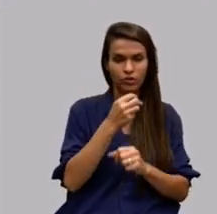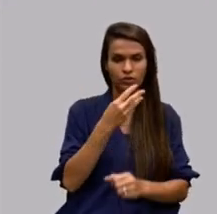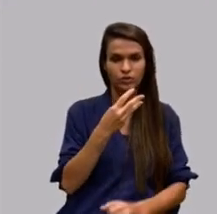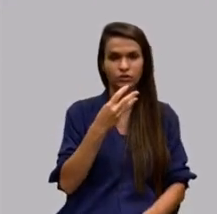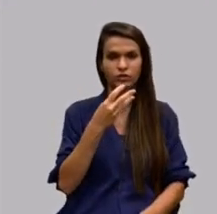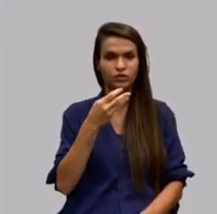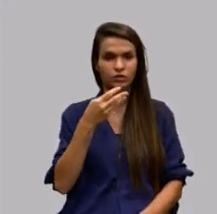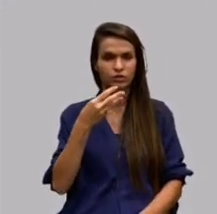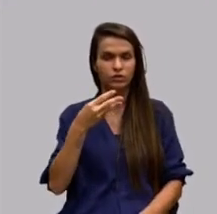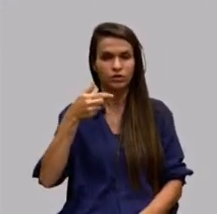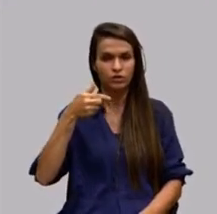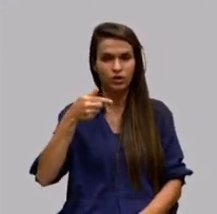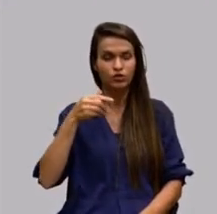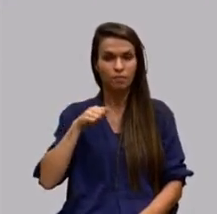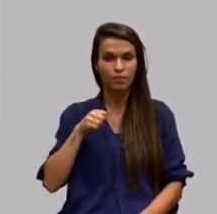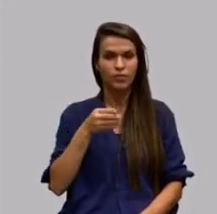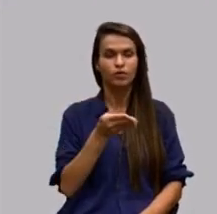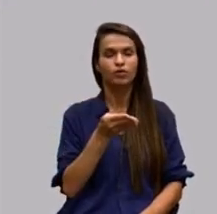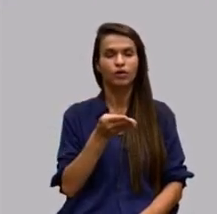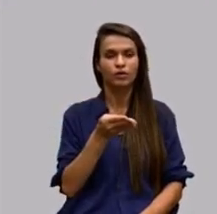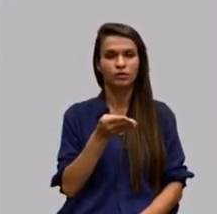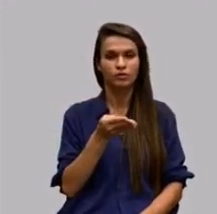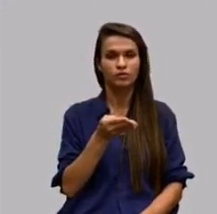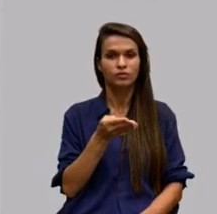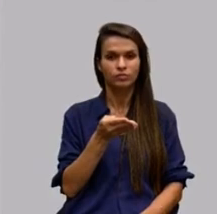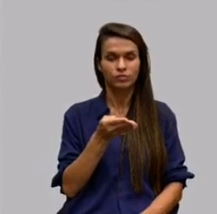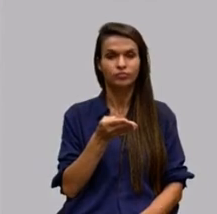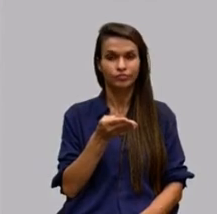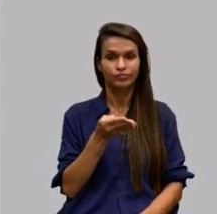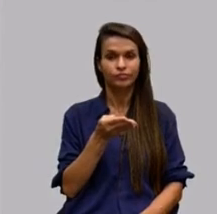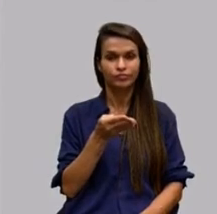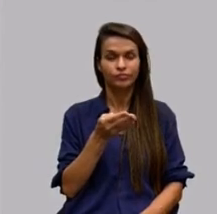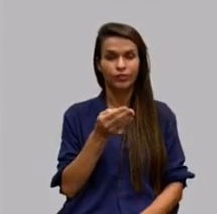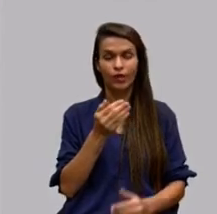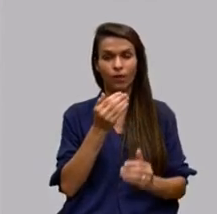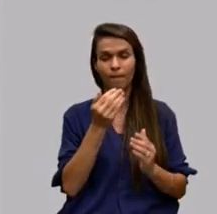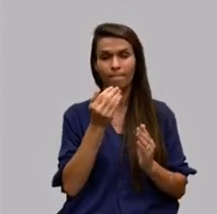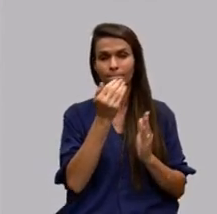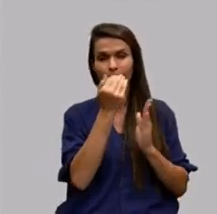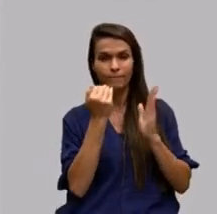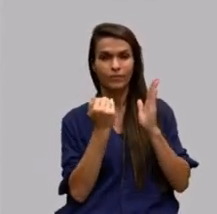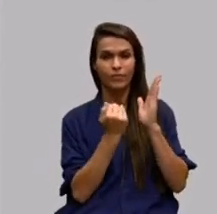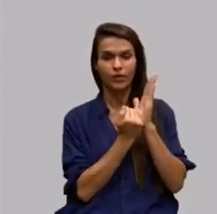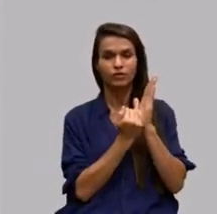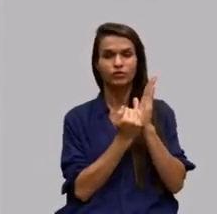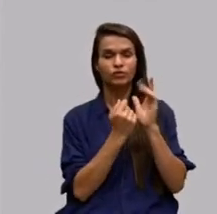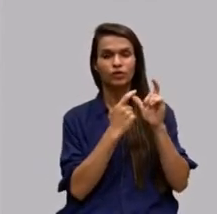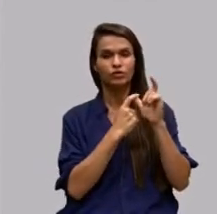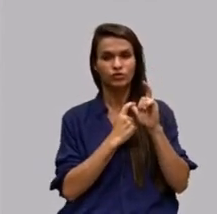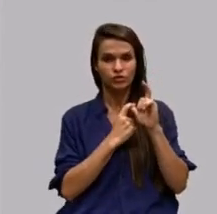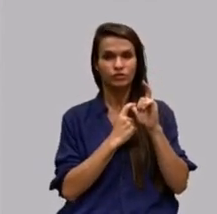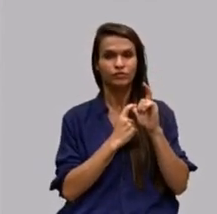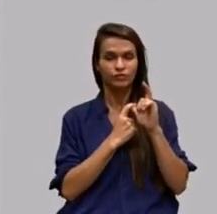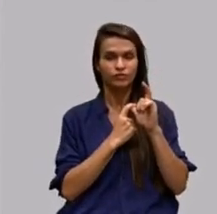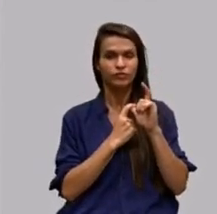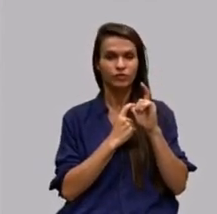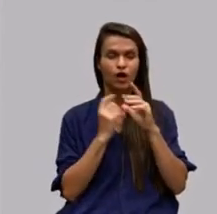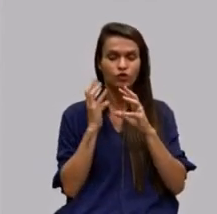337 bilhões, certo? Então, ela é muito menos do que a dívida computada